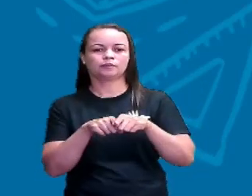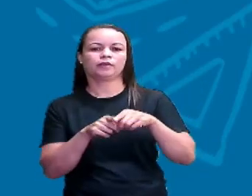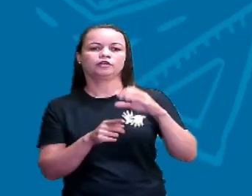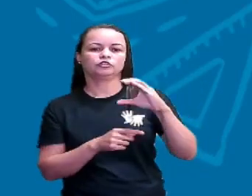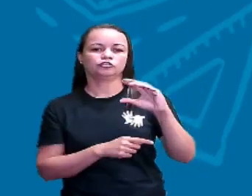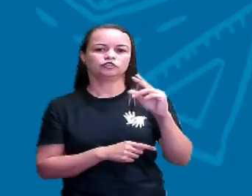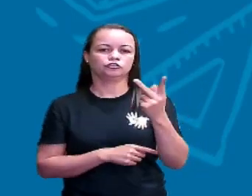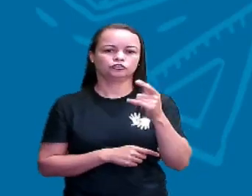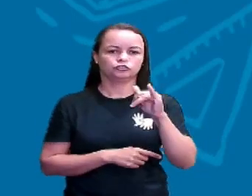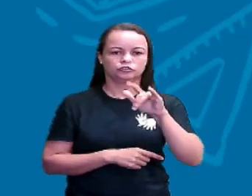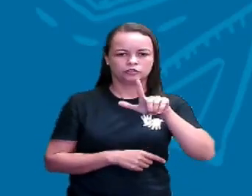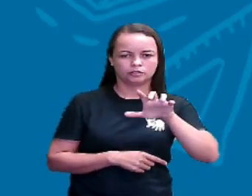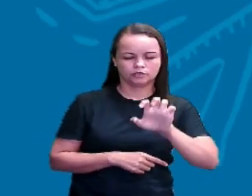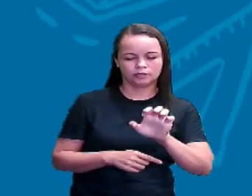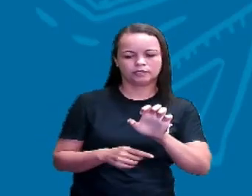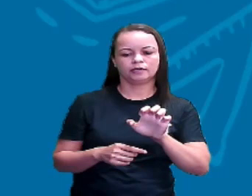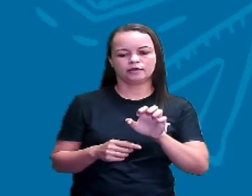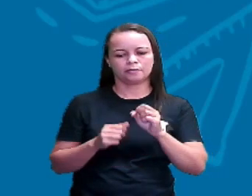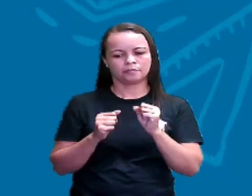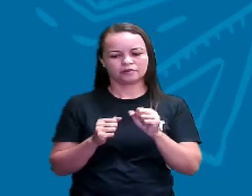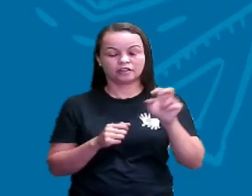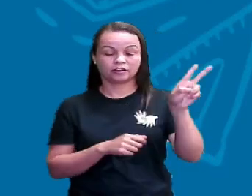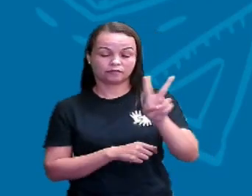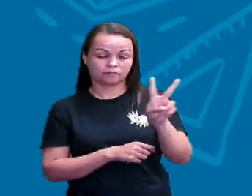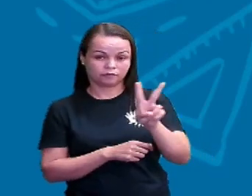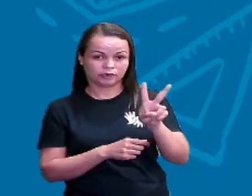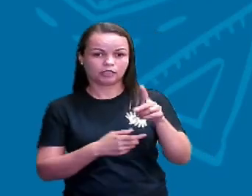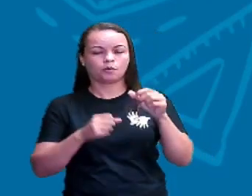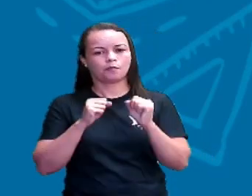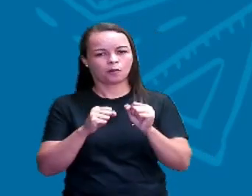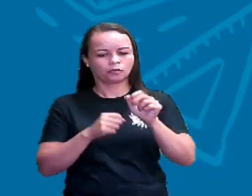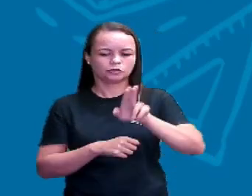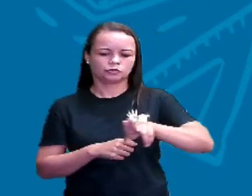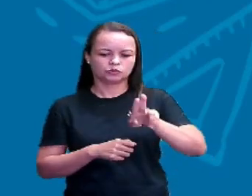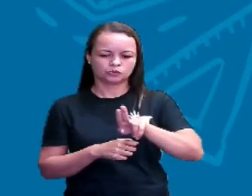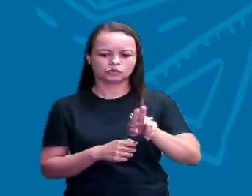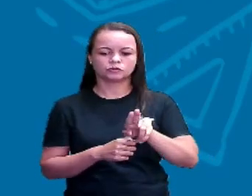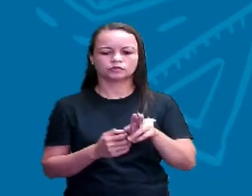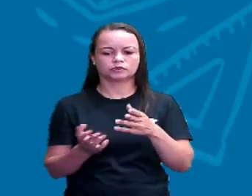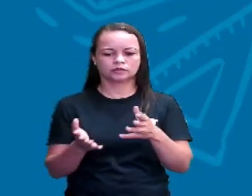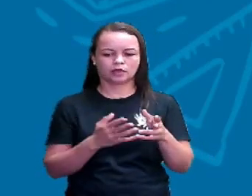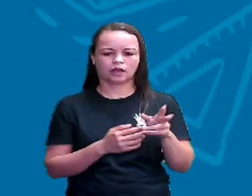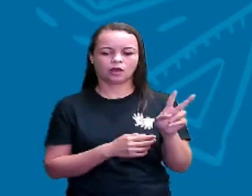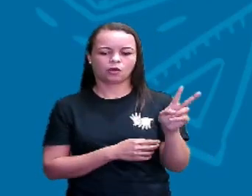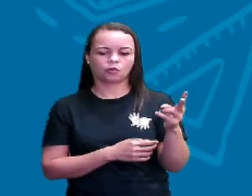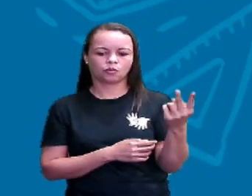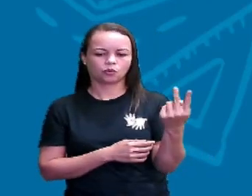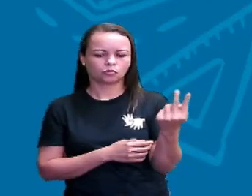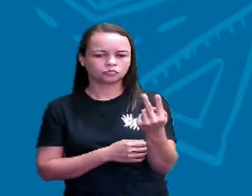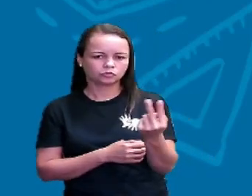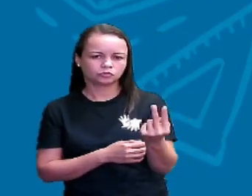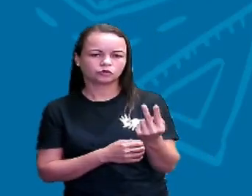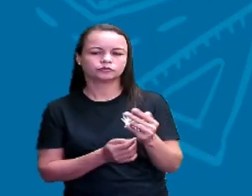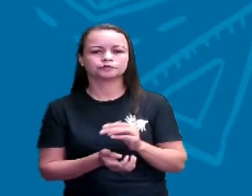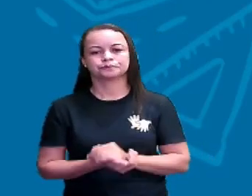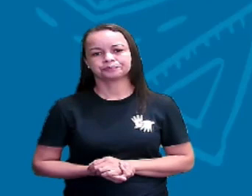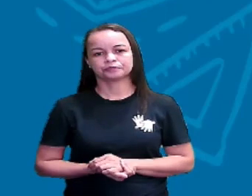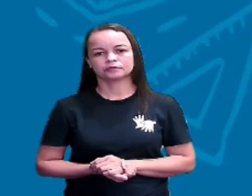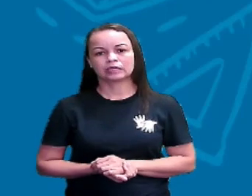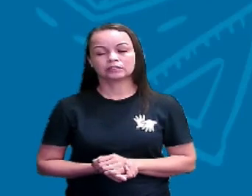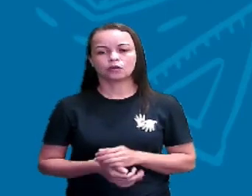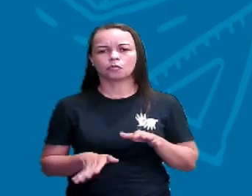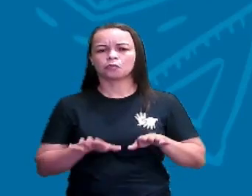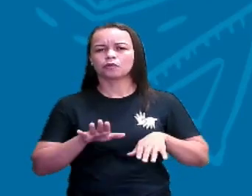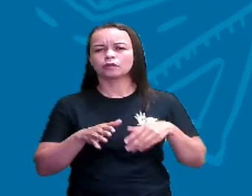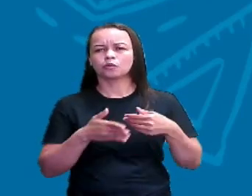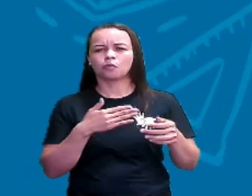nenhum lugar, por exemplo, em que as pessoas usem o tu. Você vai encontrar, como em qualquer país, né? A